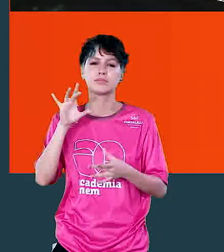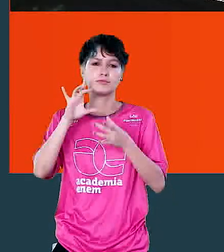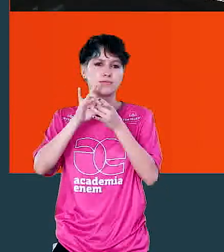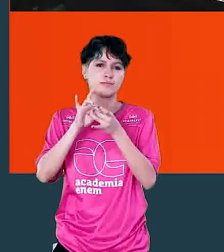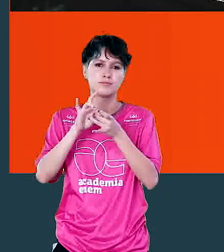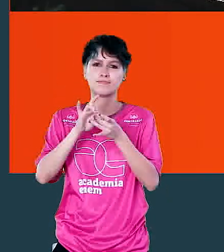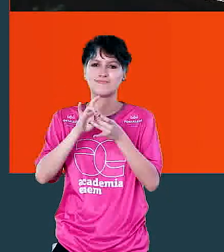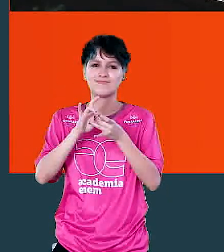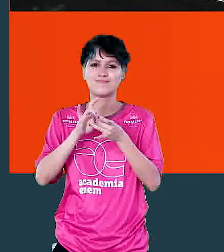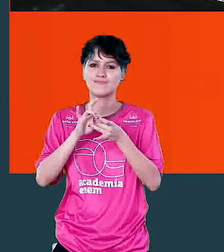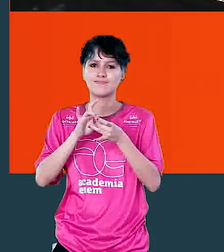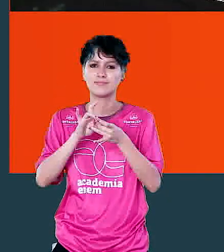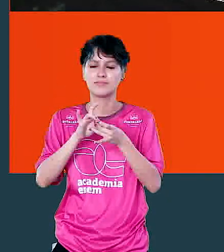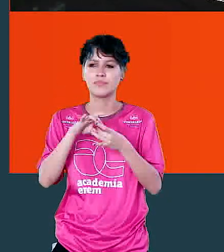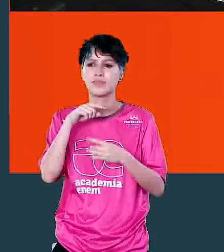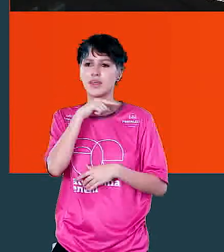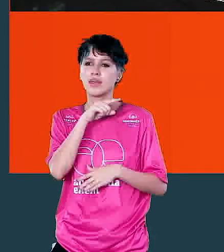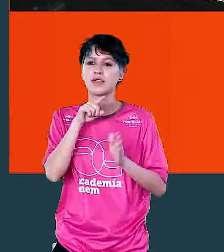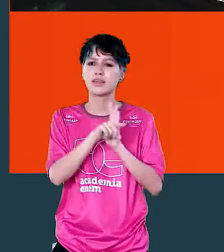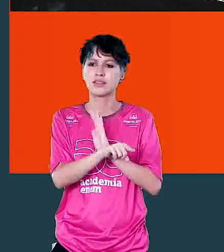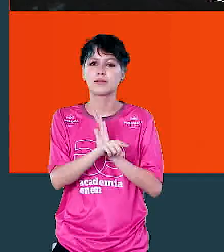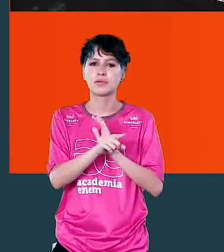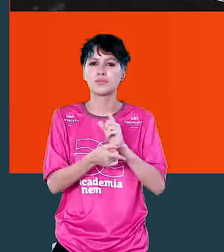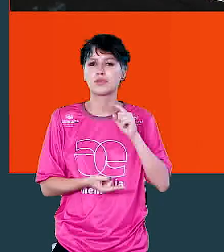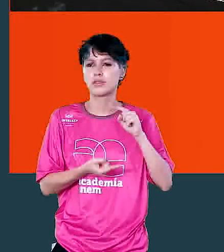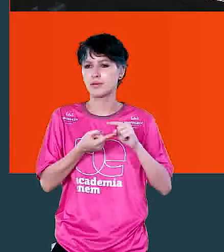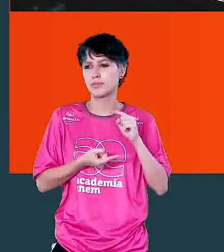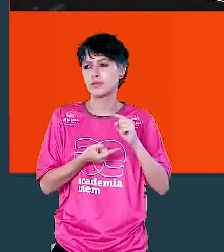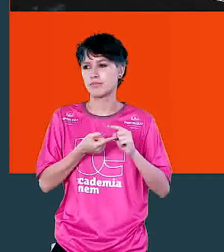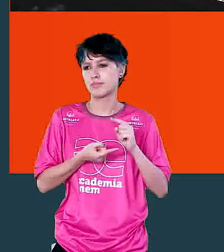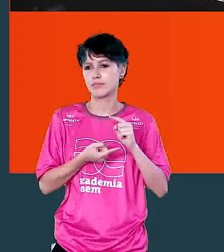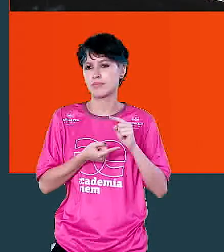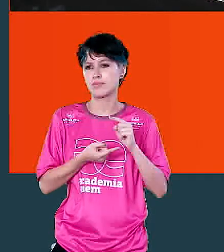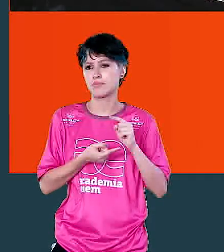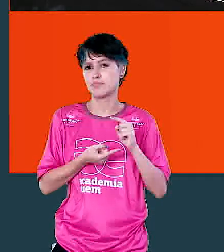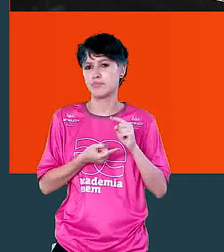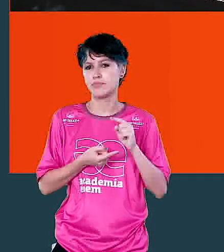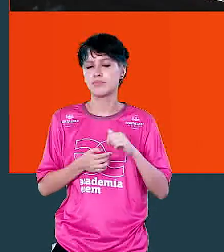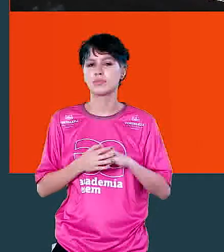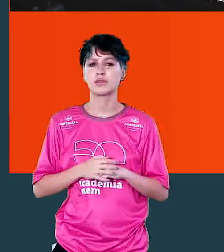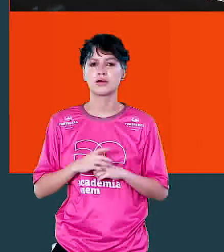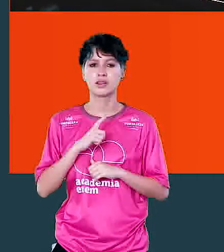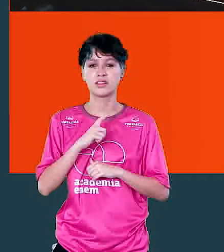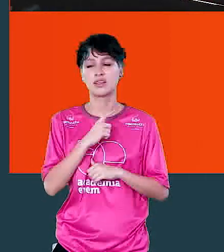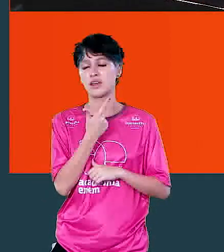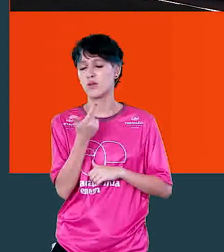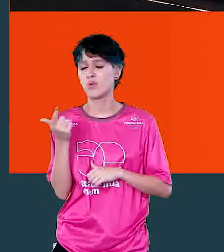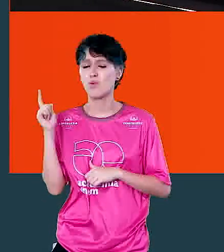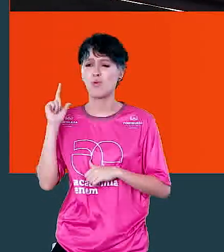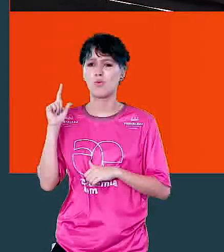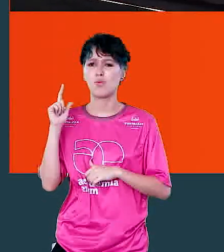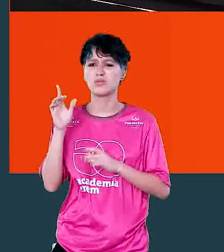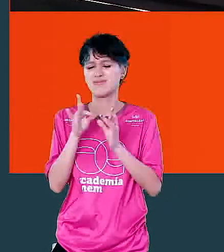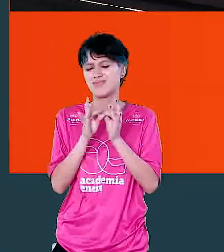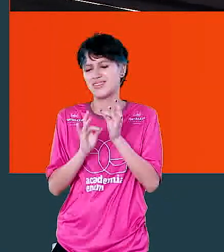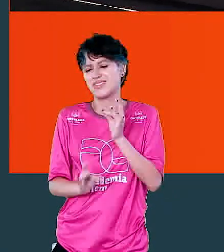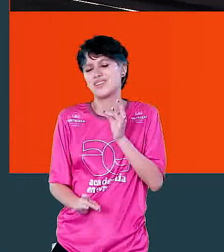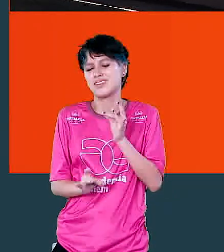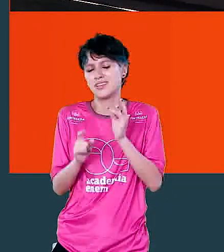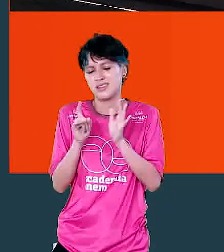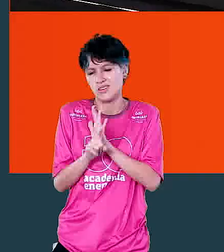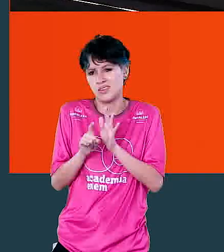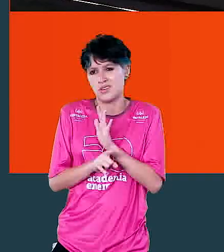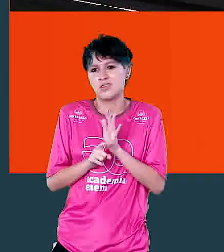com nível menor. Essa aqui é um pouco maior que a outra, mas com nível menor em relação às outras questões, que são aquelas questões que eu preciso garantir, né?